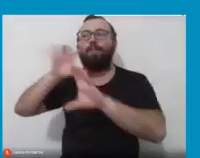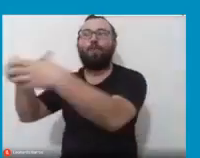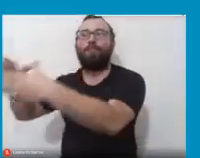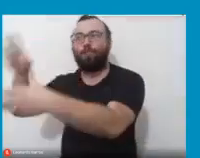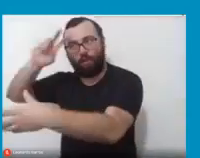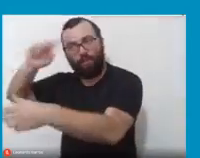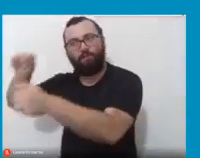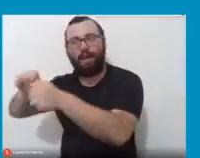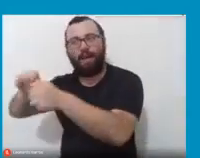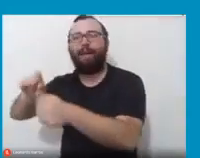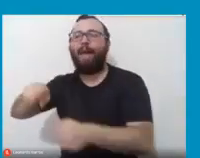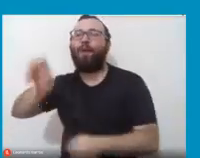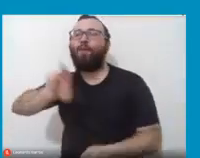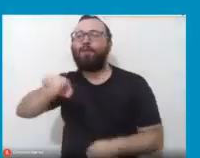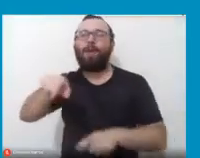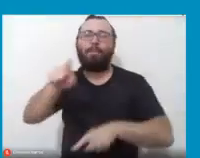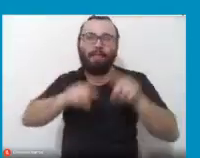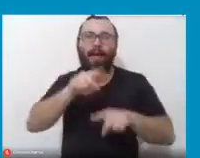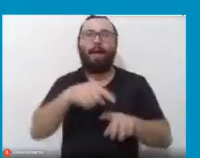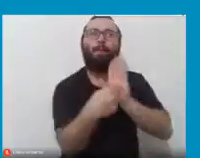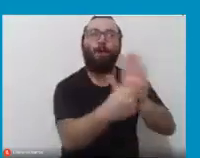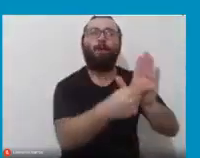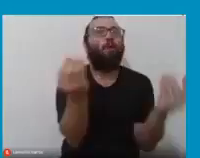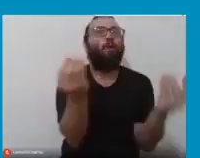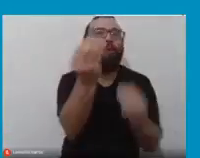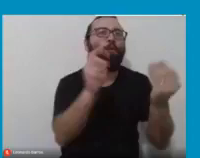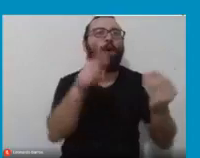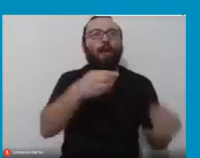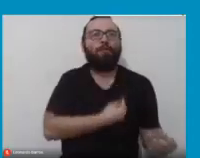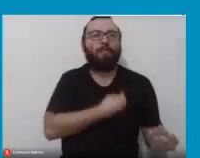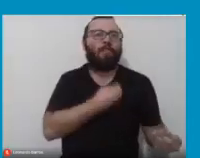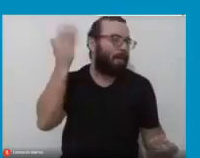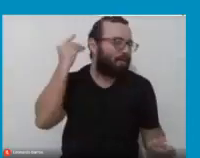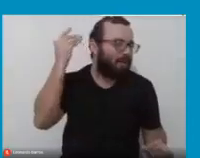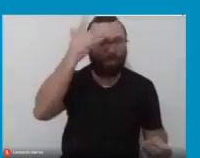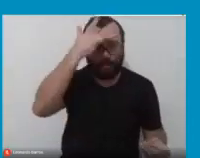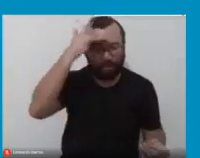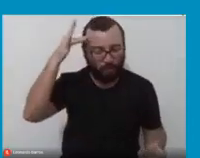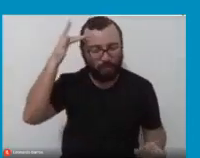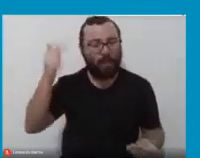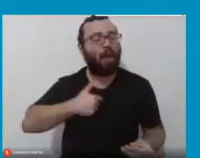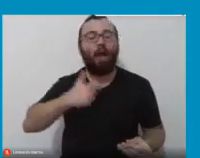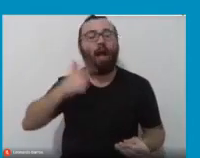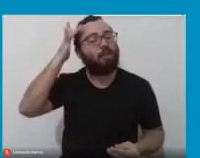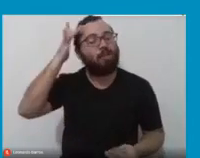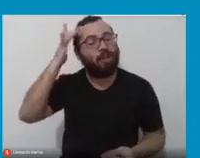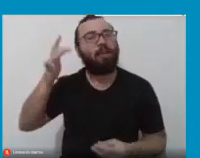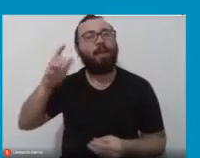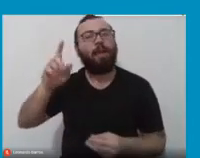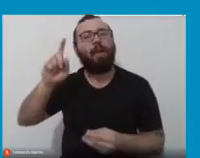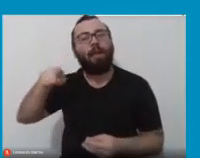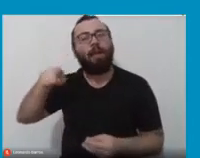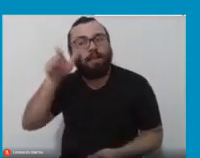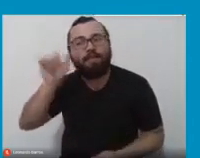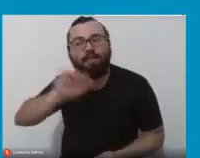material para descrever a vida cotidiana das pessoas naquela época, eu achei que seria interessante ver como as pessoas